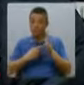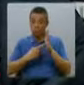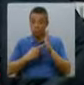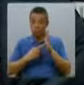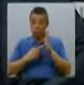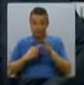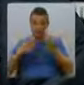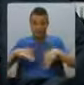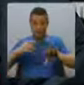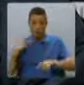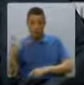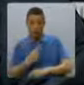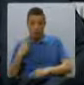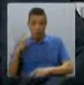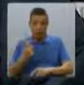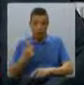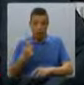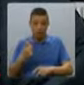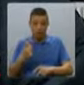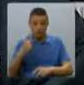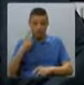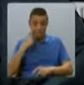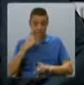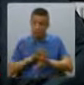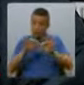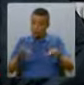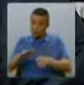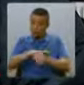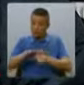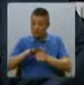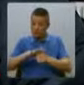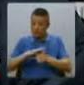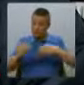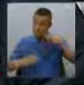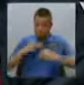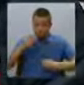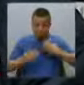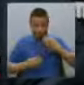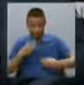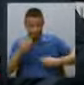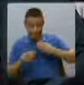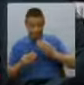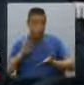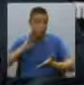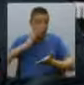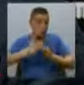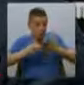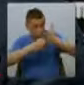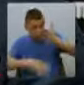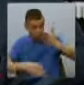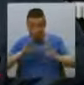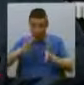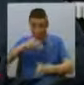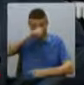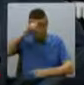Nós, a época anterior, vivemos isto, estivemos também nos últimos lugares e sabemos a dificuldade que é.